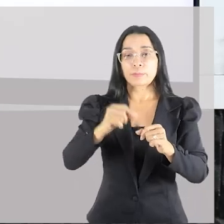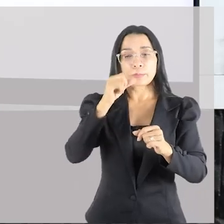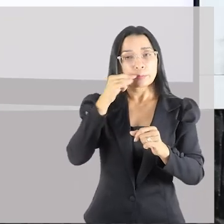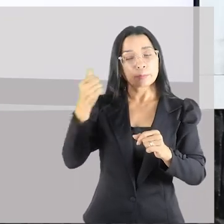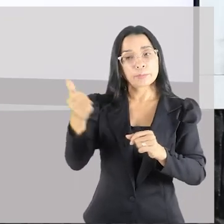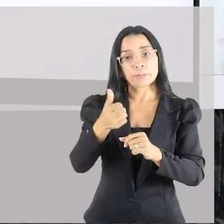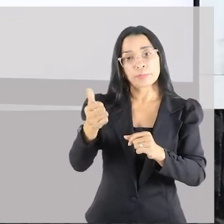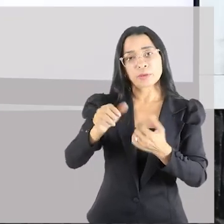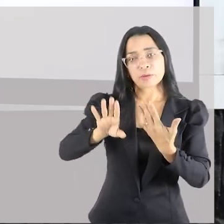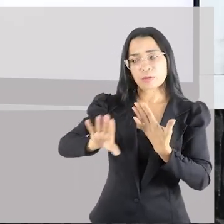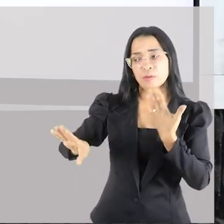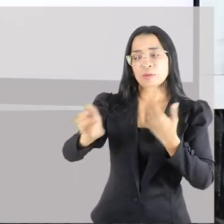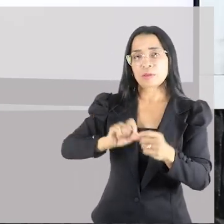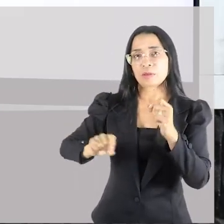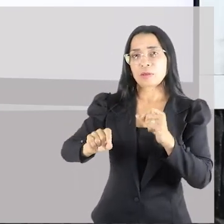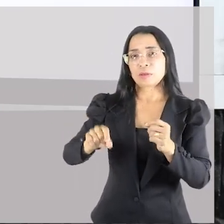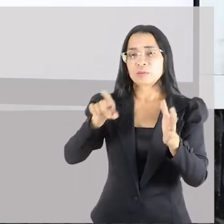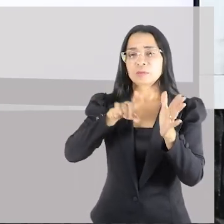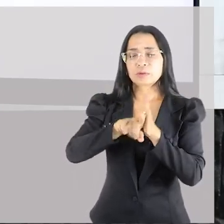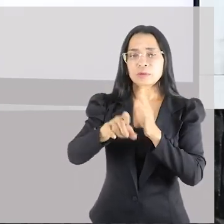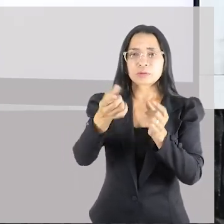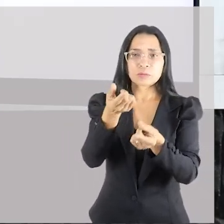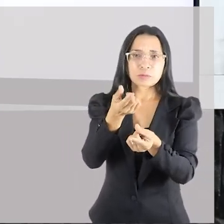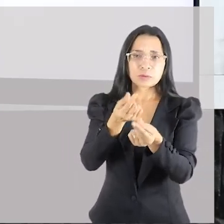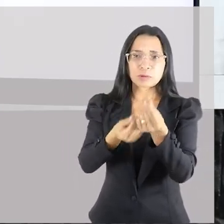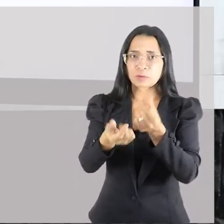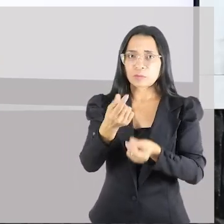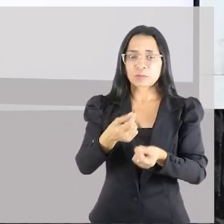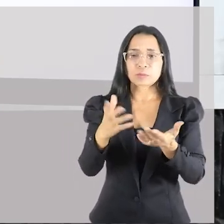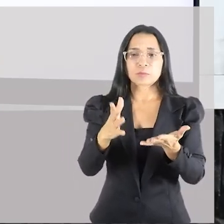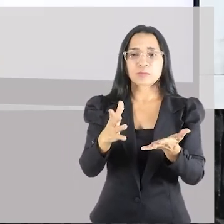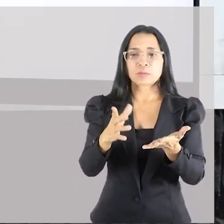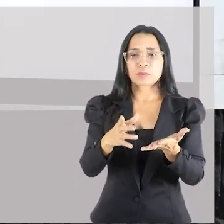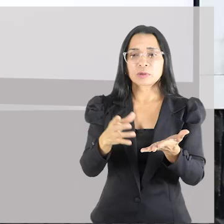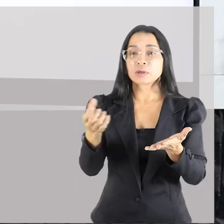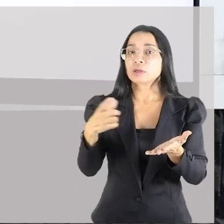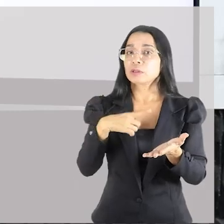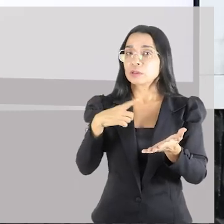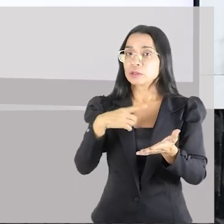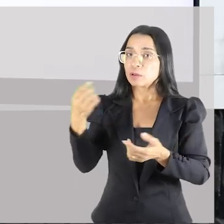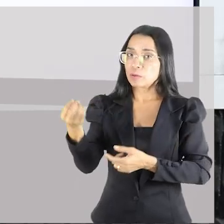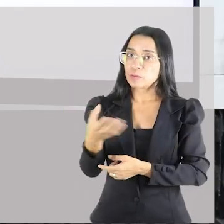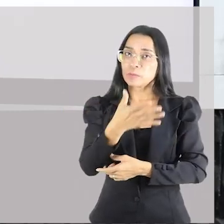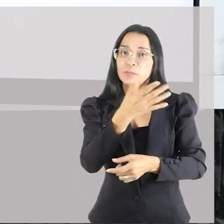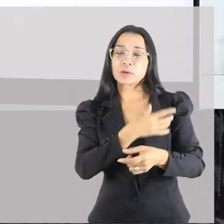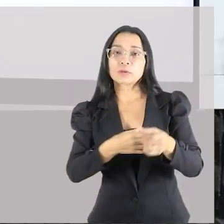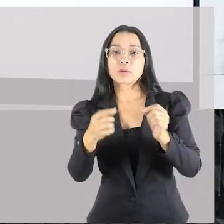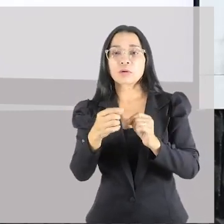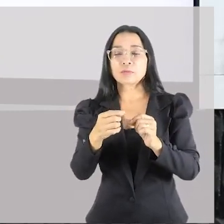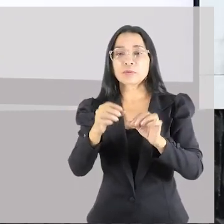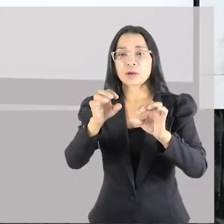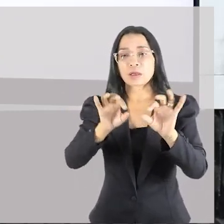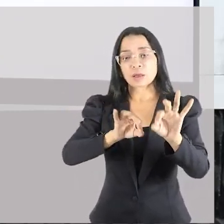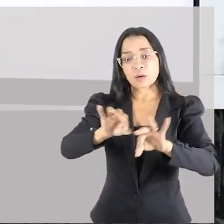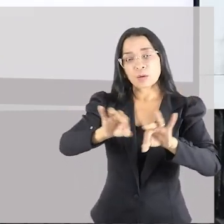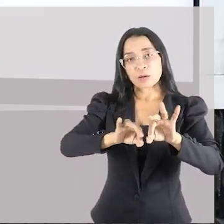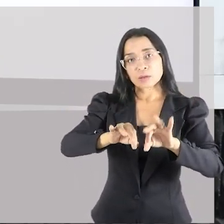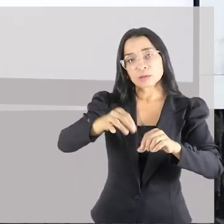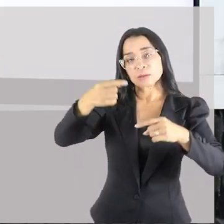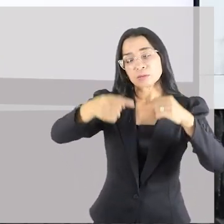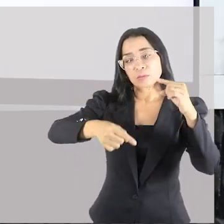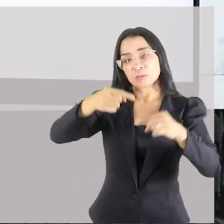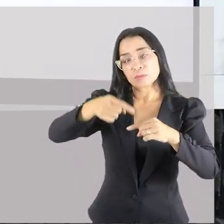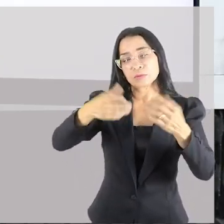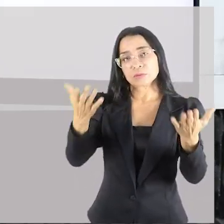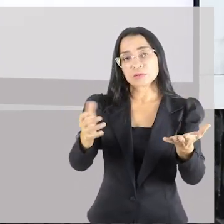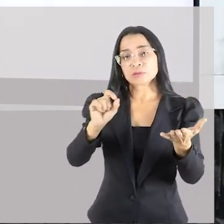então, saia. As questões econômicas, as questões, né, de que há uma nova configuração política se